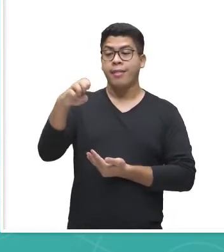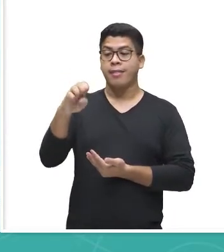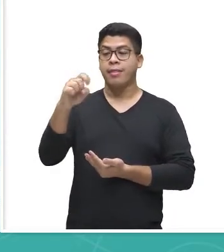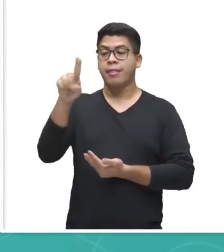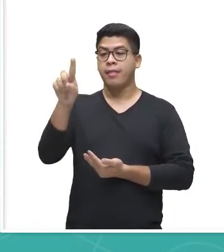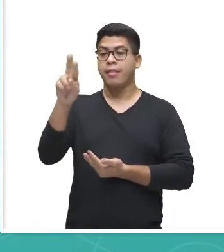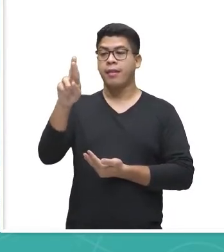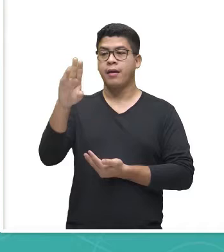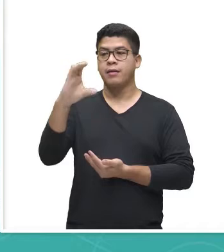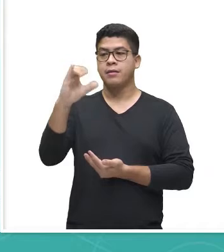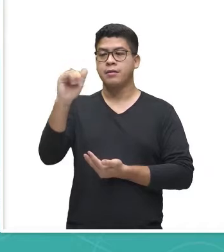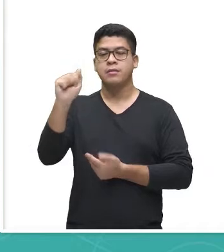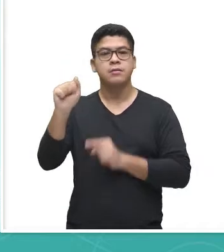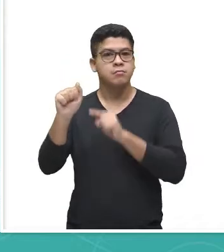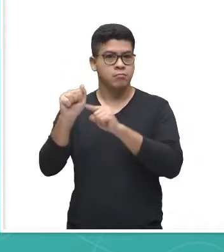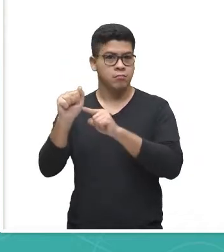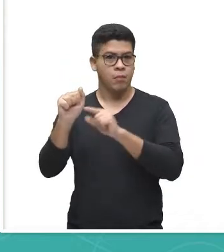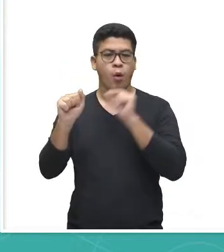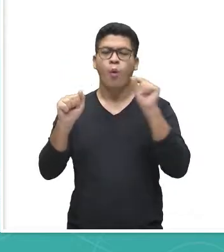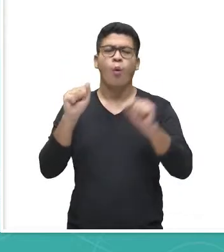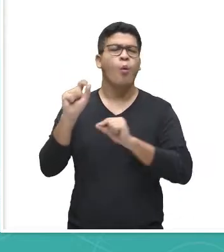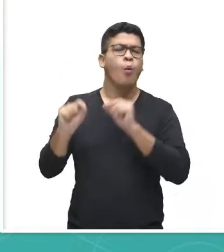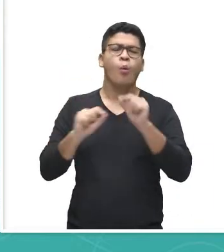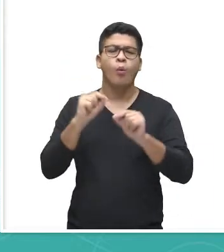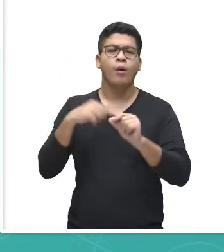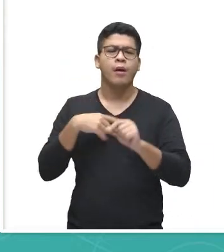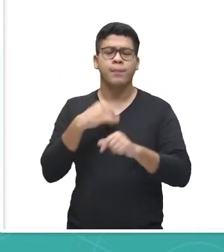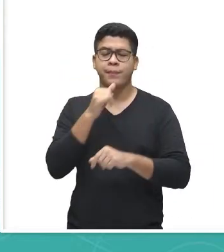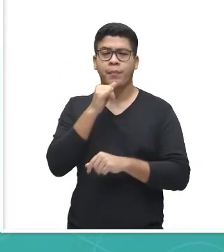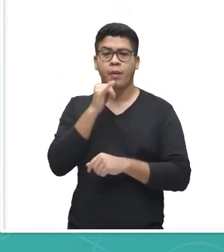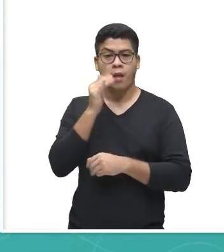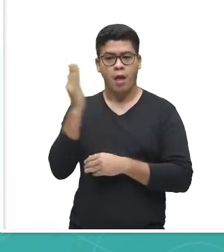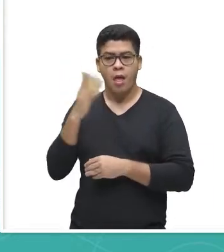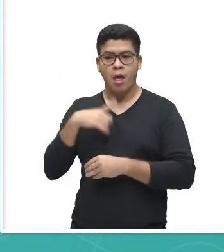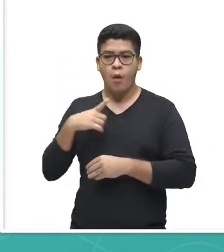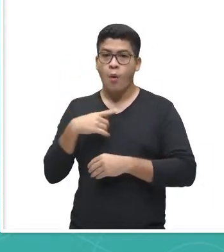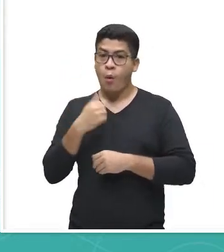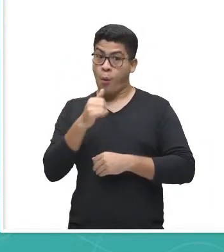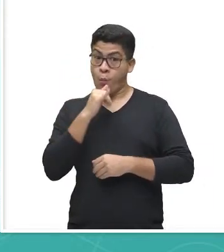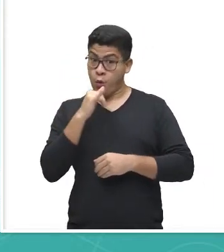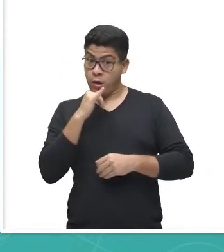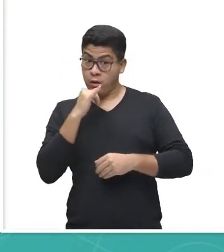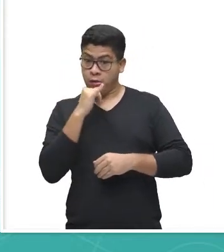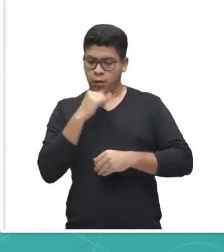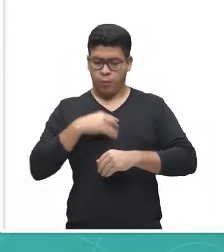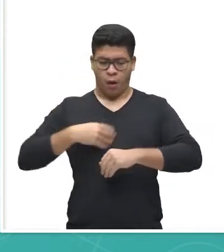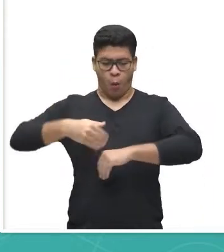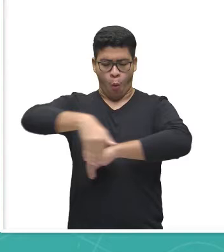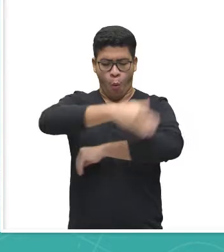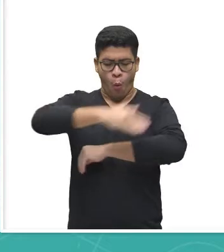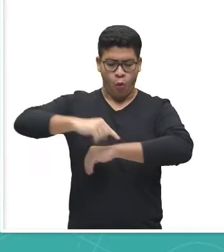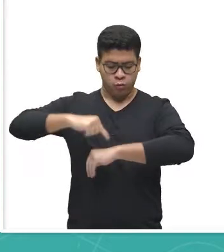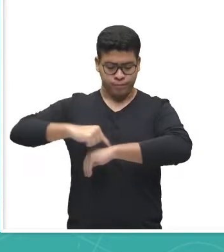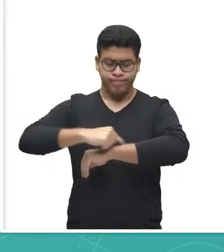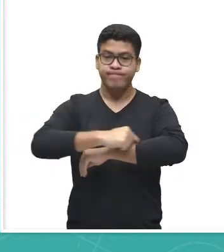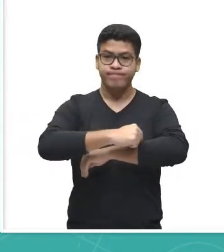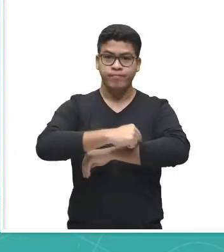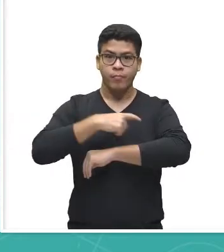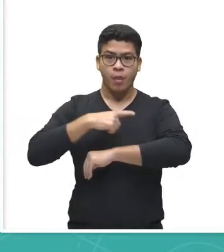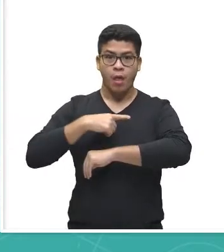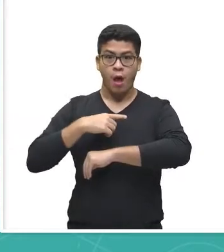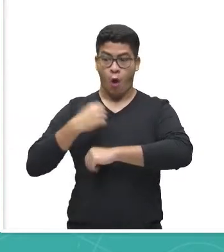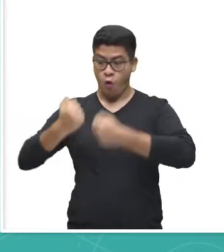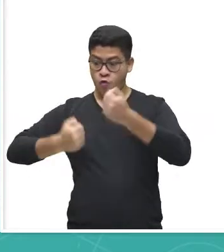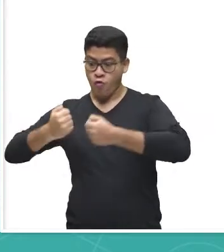matéria. A inércia, como a gente está visualizando ali, ó, é a resistência que um corpo oferece a qualquer tentativa